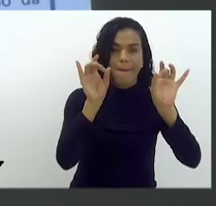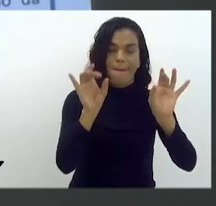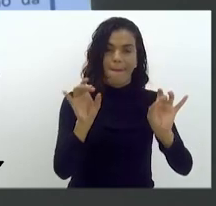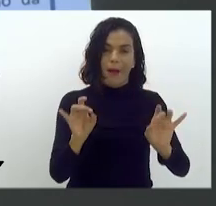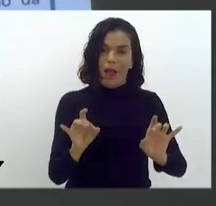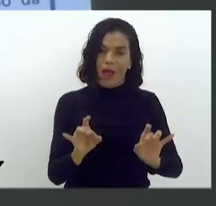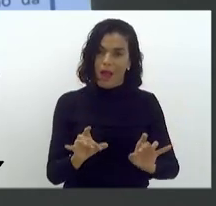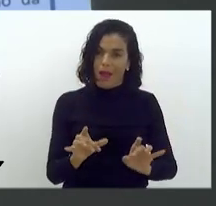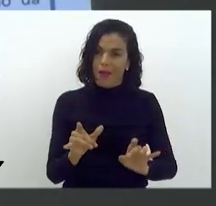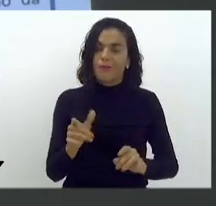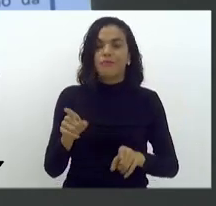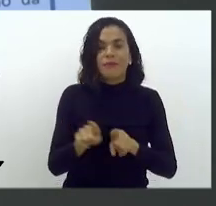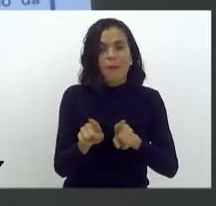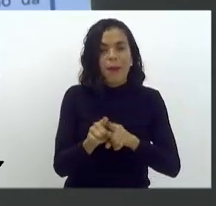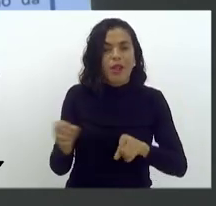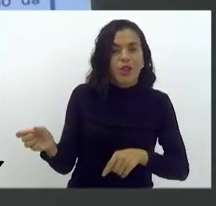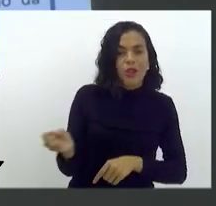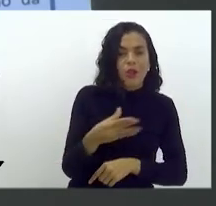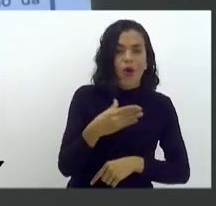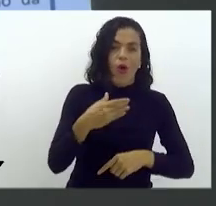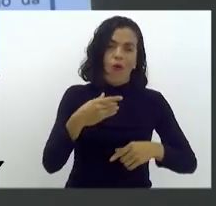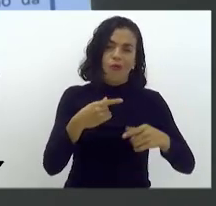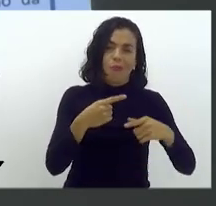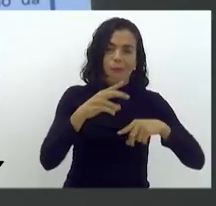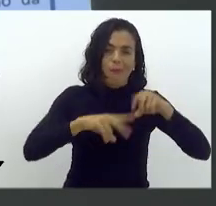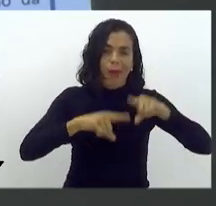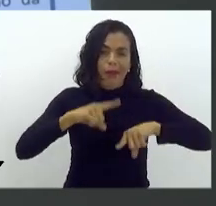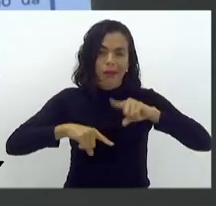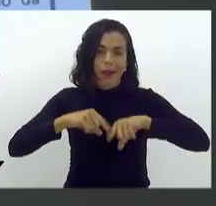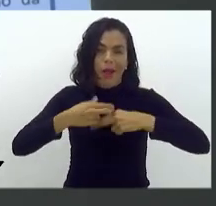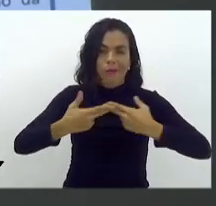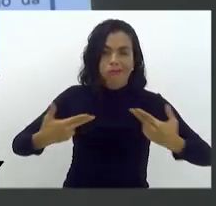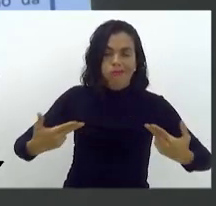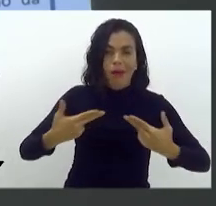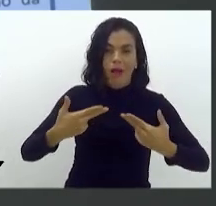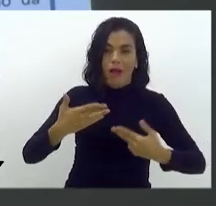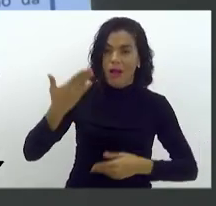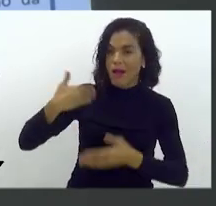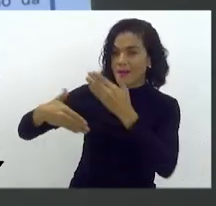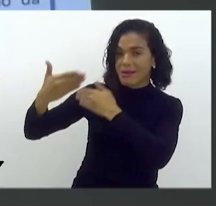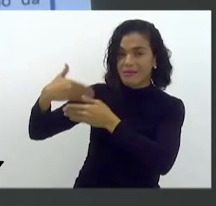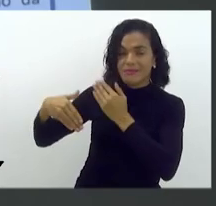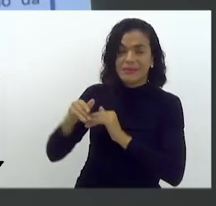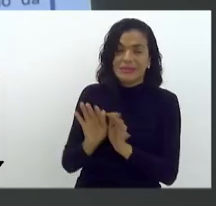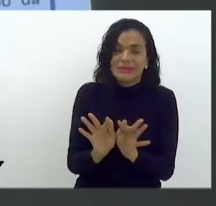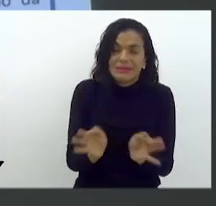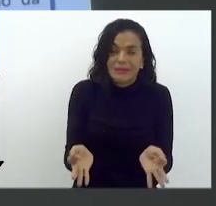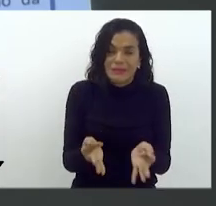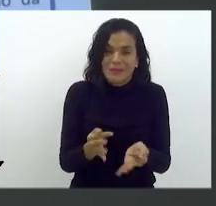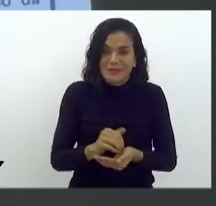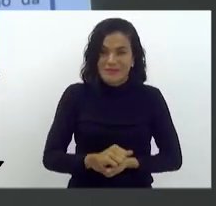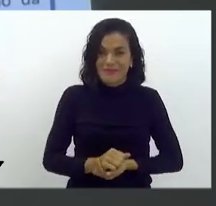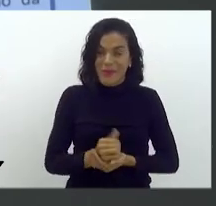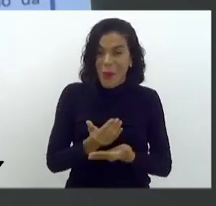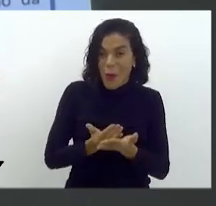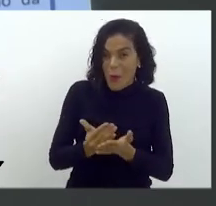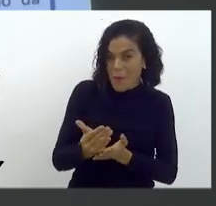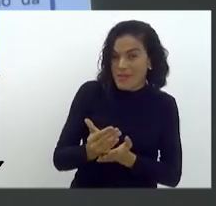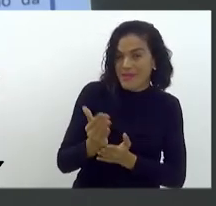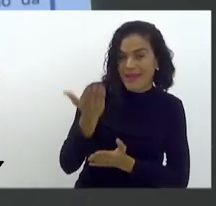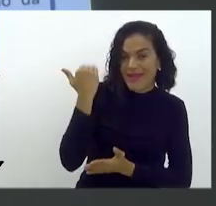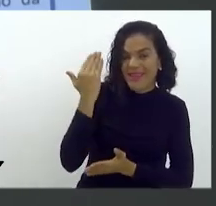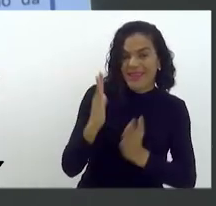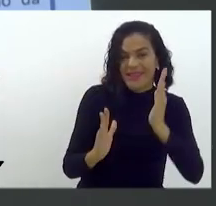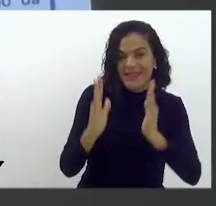ter acesso aos novos equipamentos que facilitem nosso trabalho que antigamente era muito simples eu comecei a fazer infelizmente eu sou da época